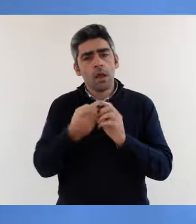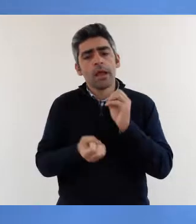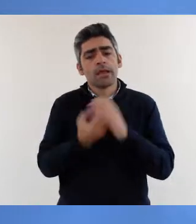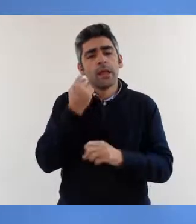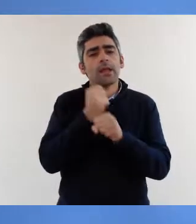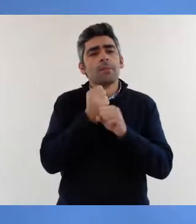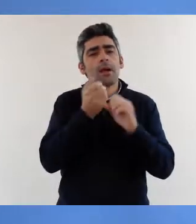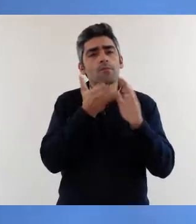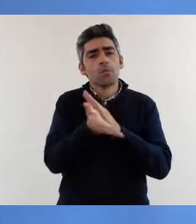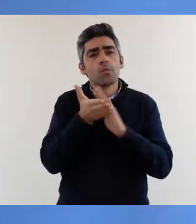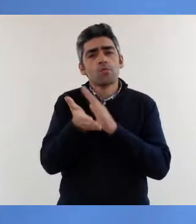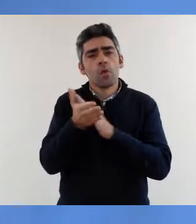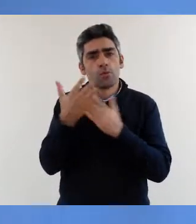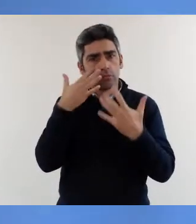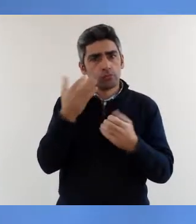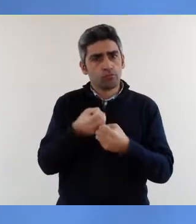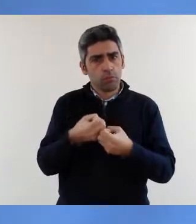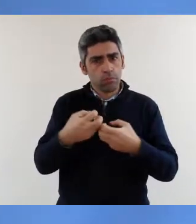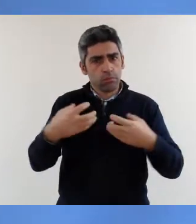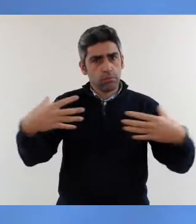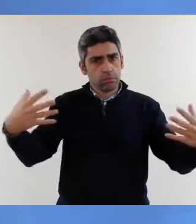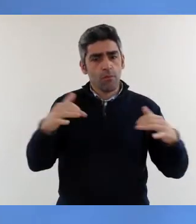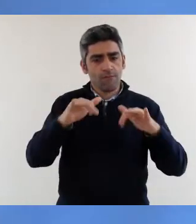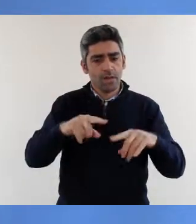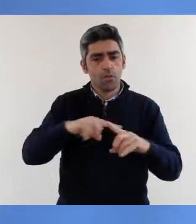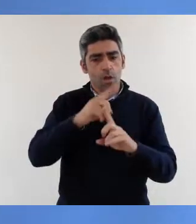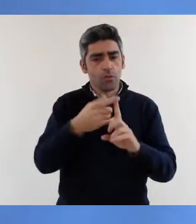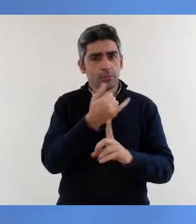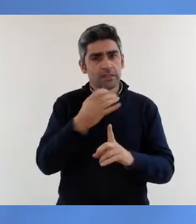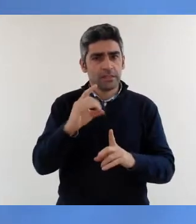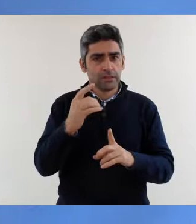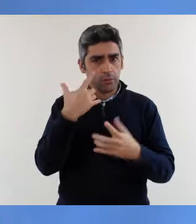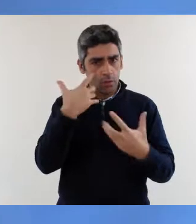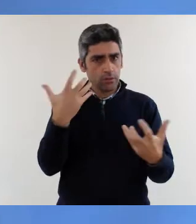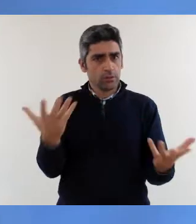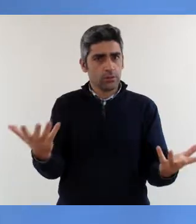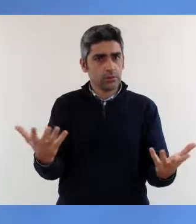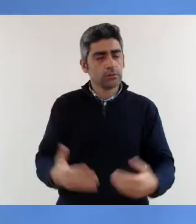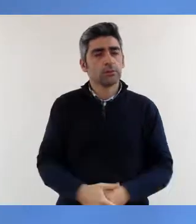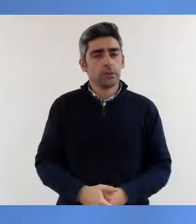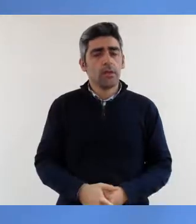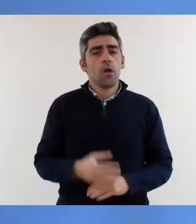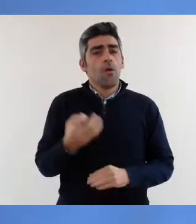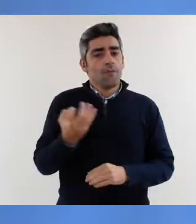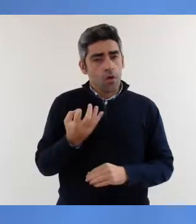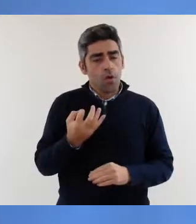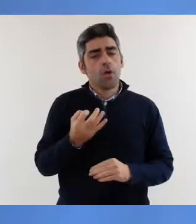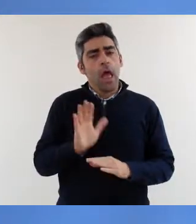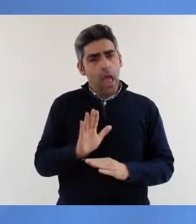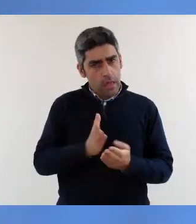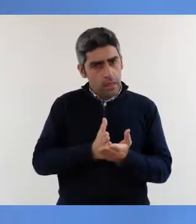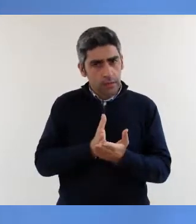dos últimos anos ea criação de emprego nos meses o já evidente no final de 2007